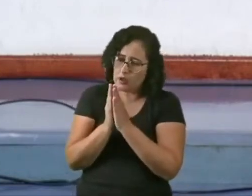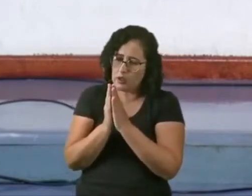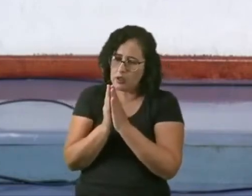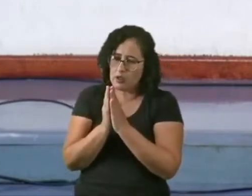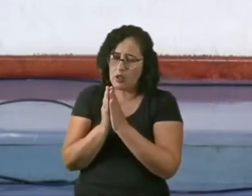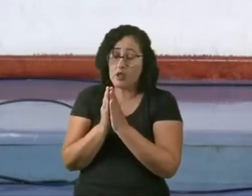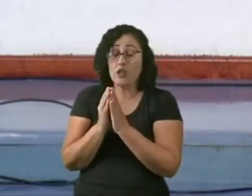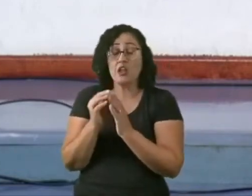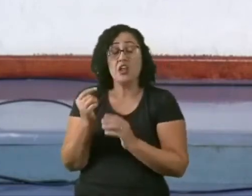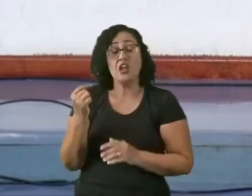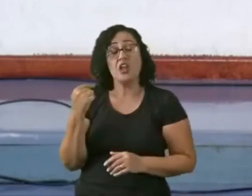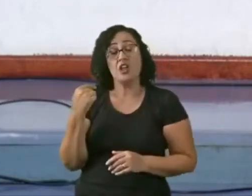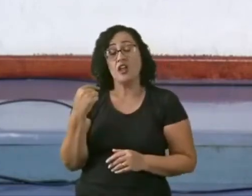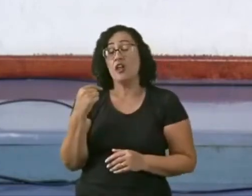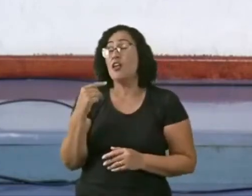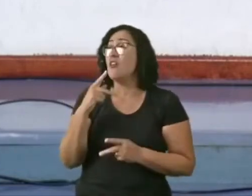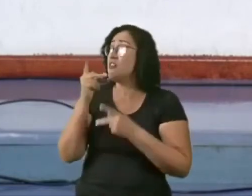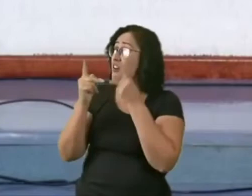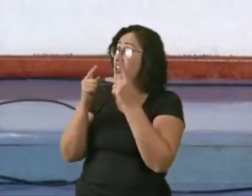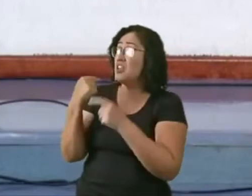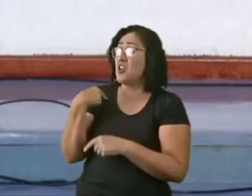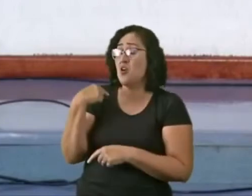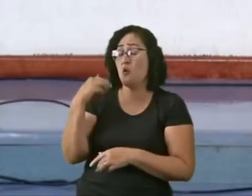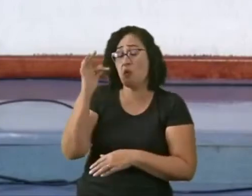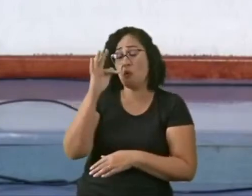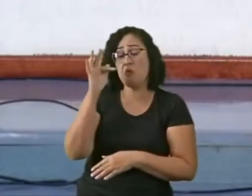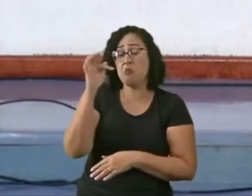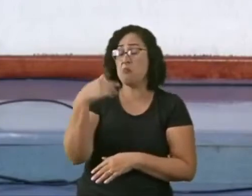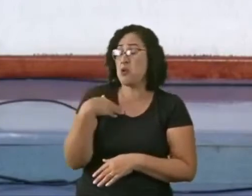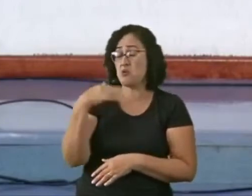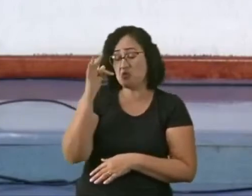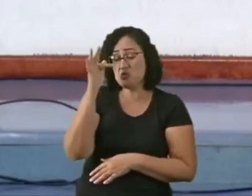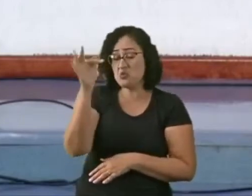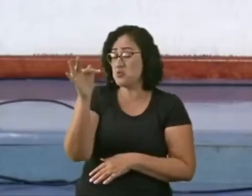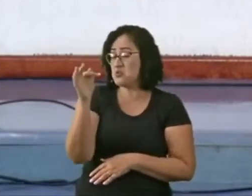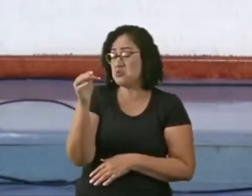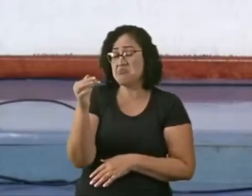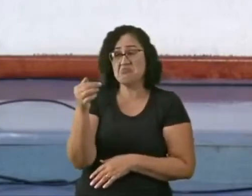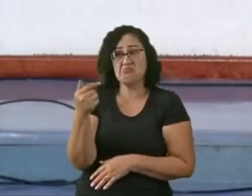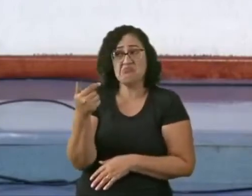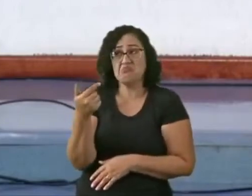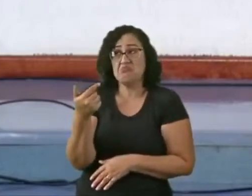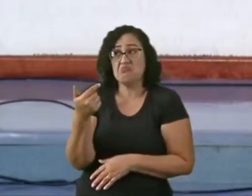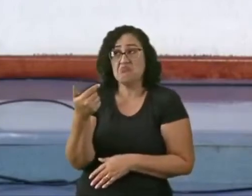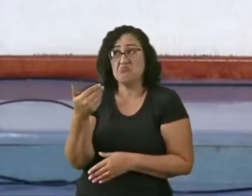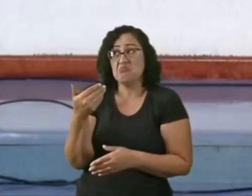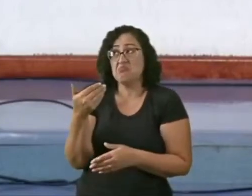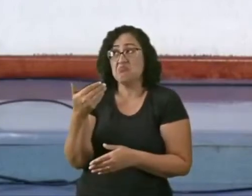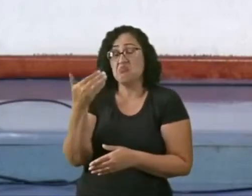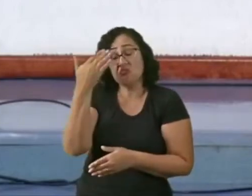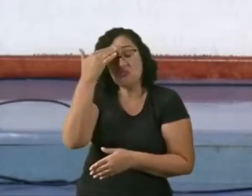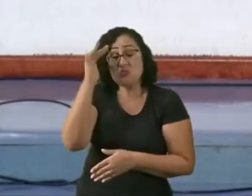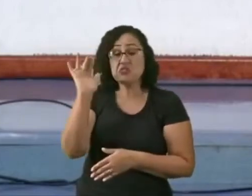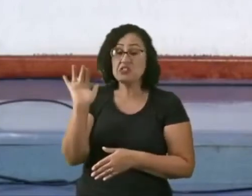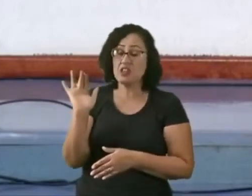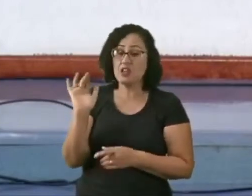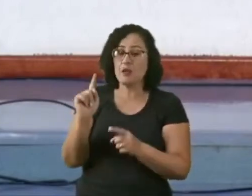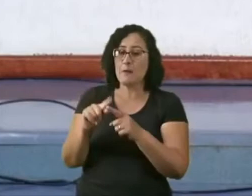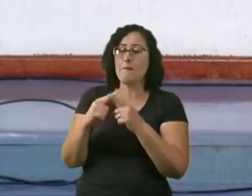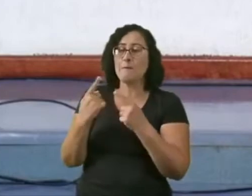como eu estiver, onde eu estiver, eu sei que o Senhor estará comigo, caminhando comigo.